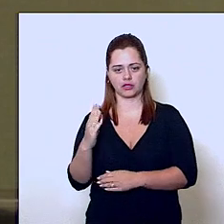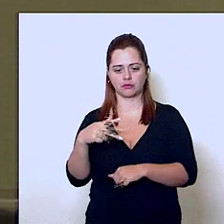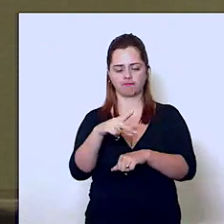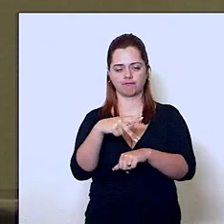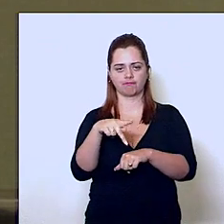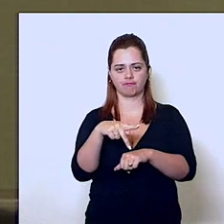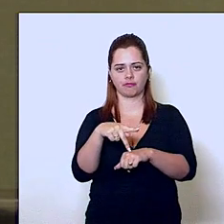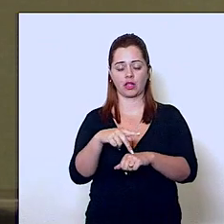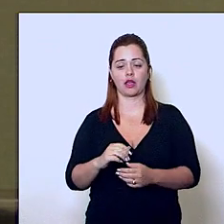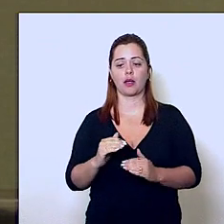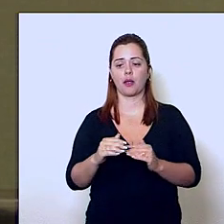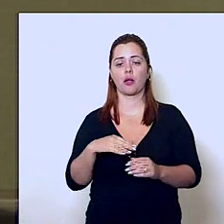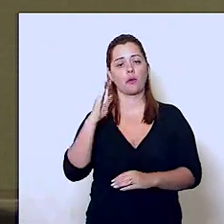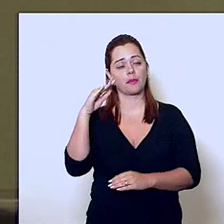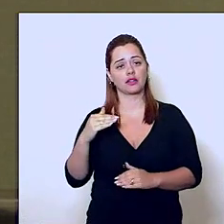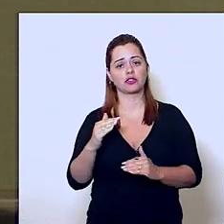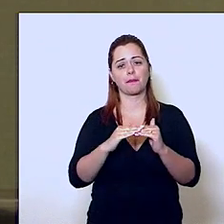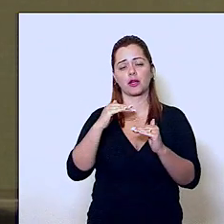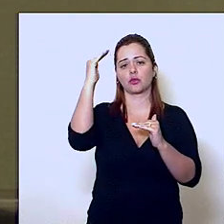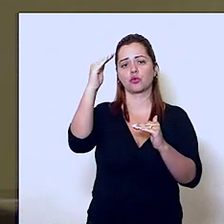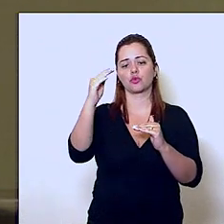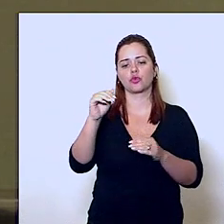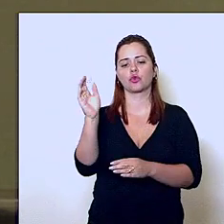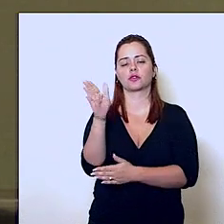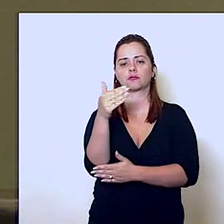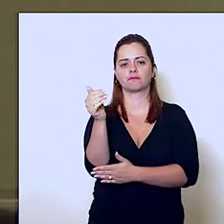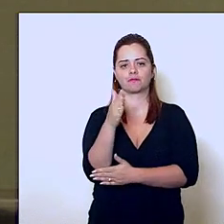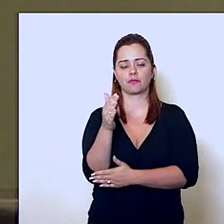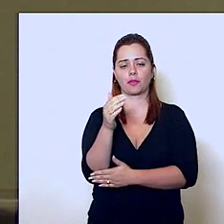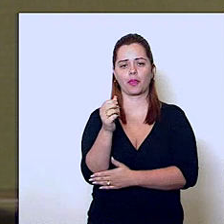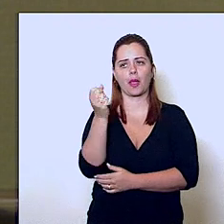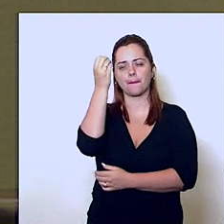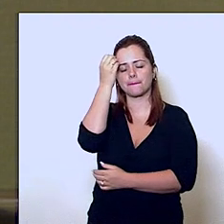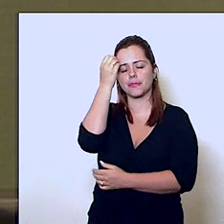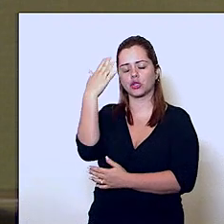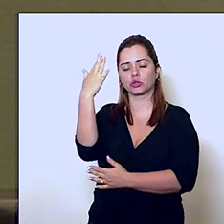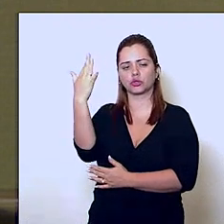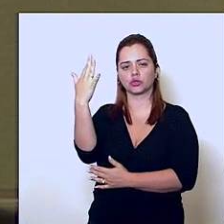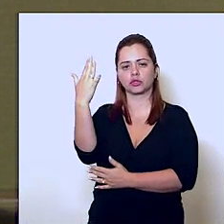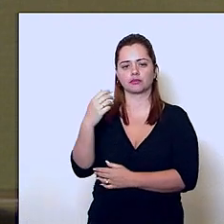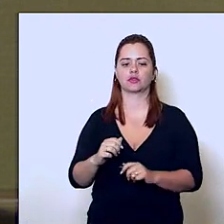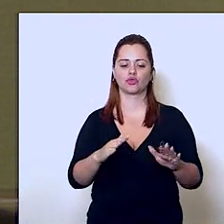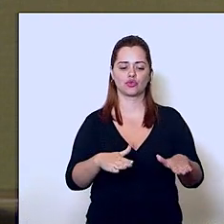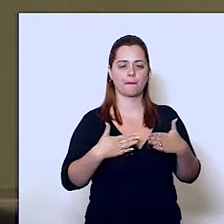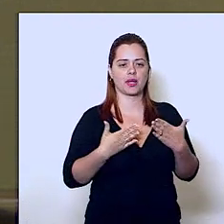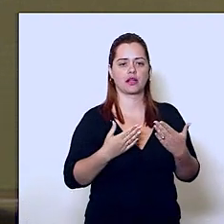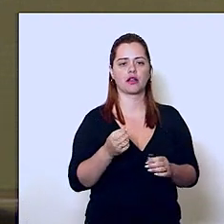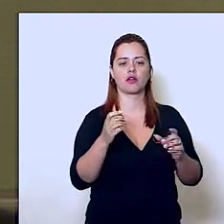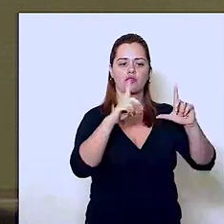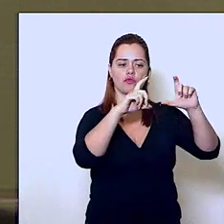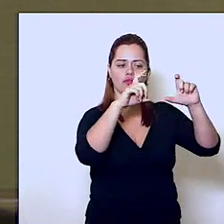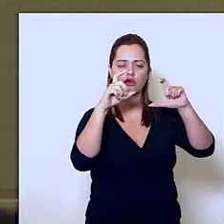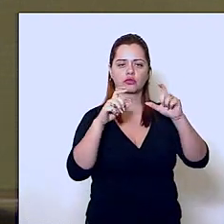um grande diplomata, que as boas lembranças superam as fotos e as histórias. Ele será sempre um